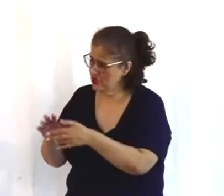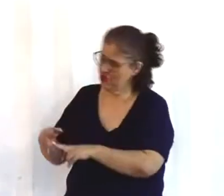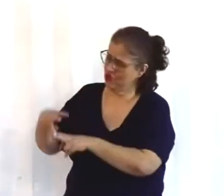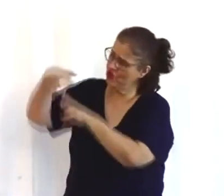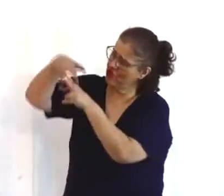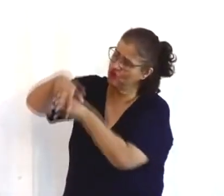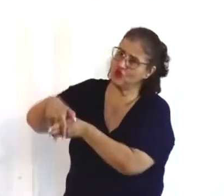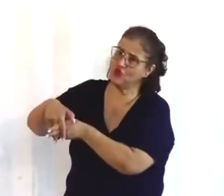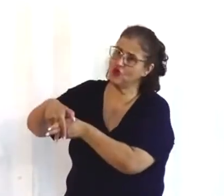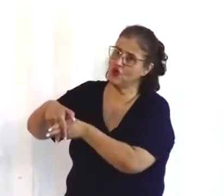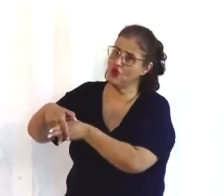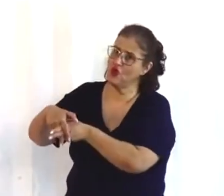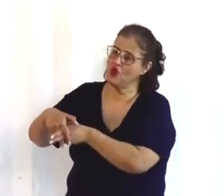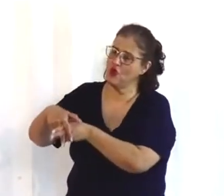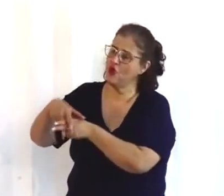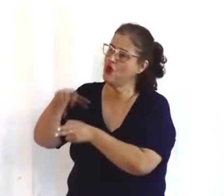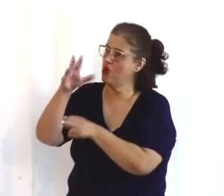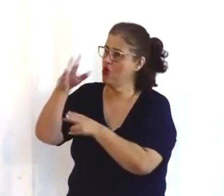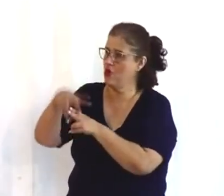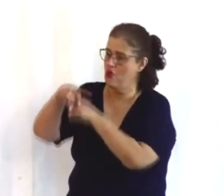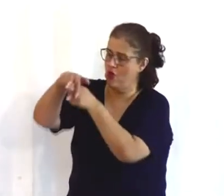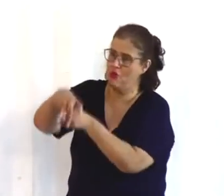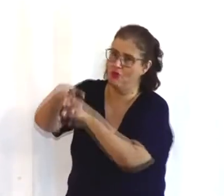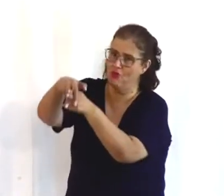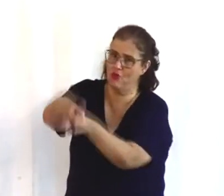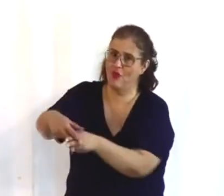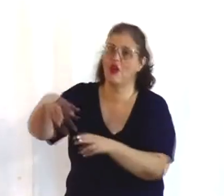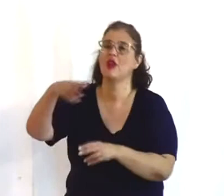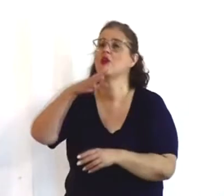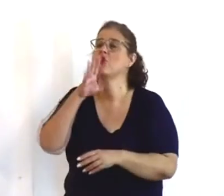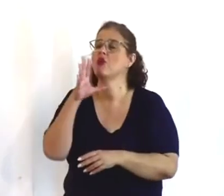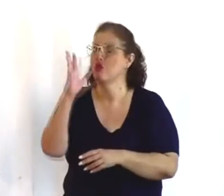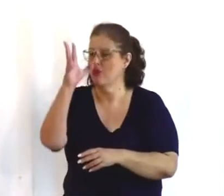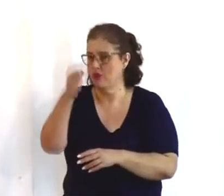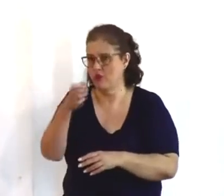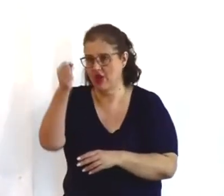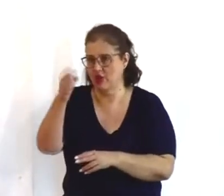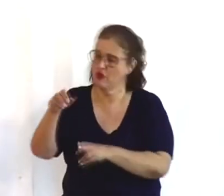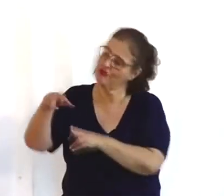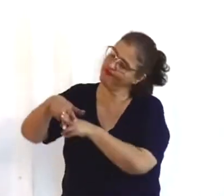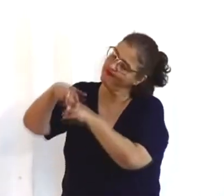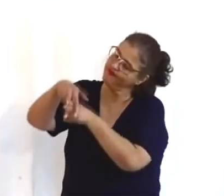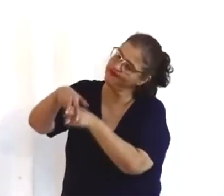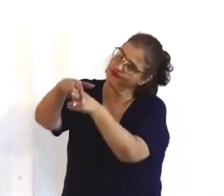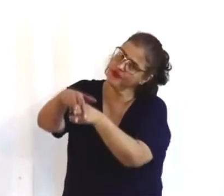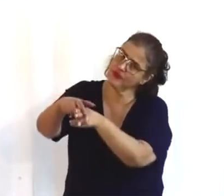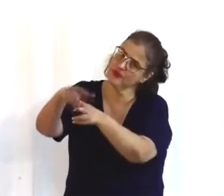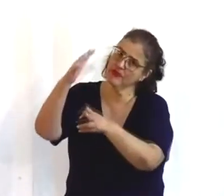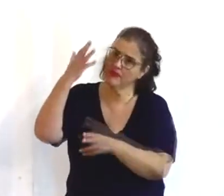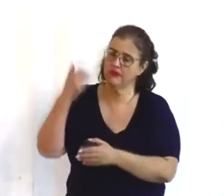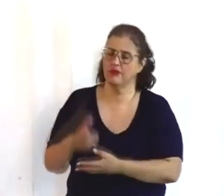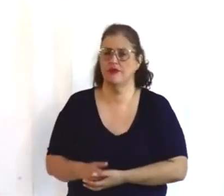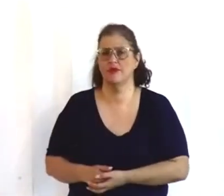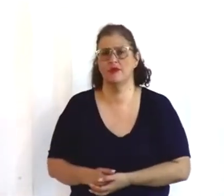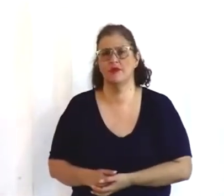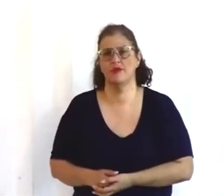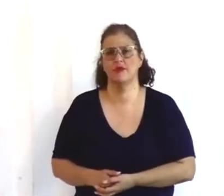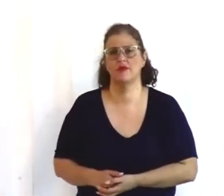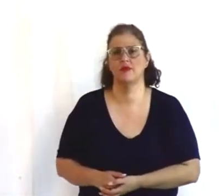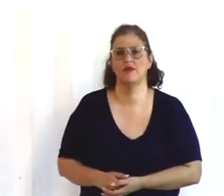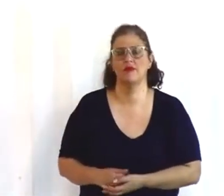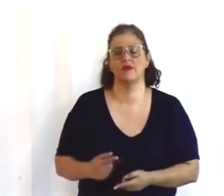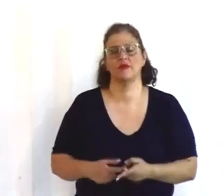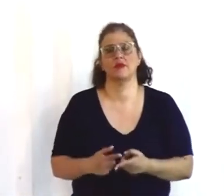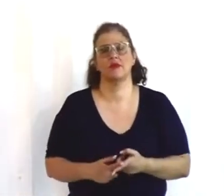é que saiu vencendo e para vencer. E eu me baseio para fundamentar esta minha tese, ou de que eu concordo com aqueles